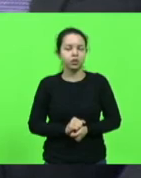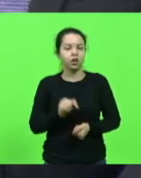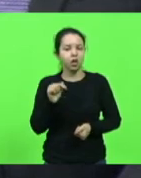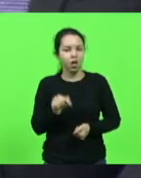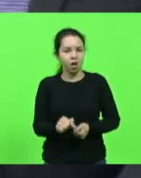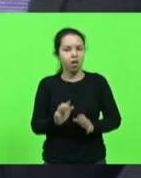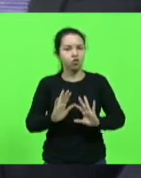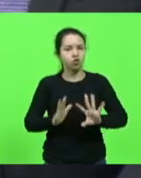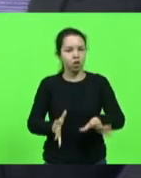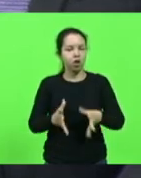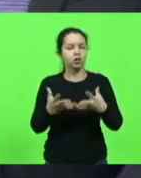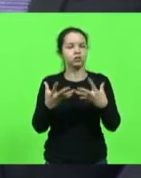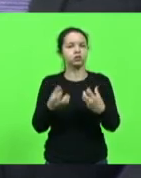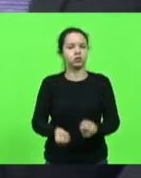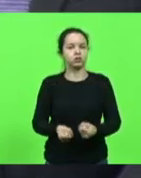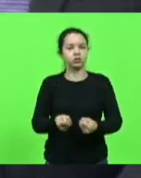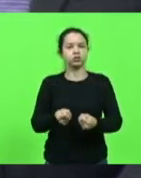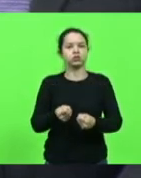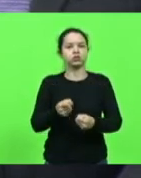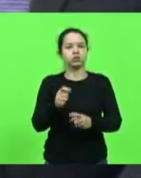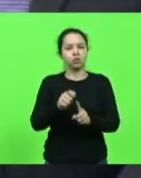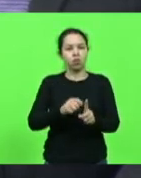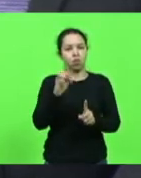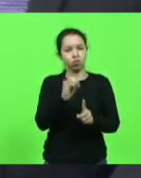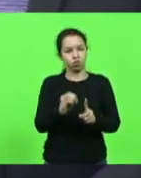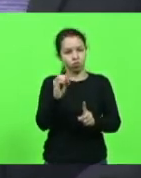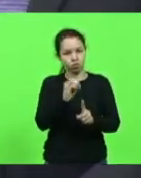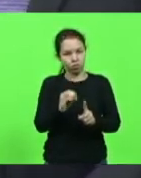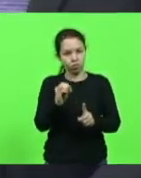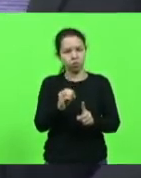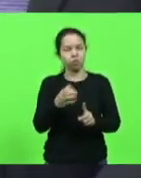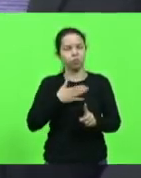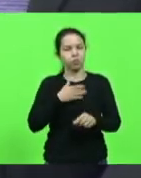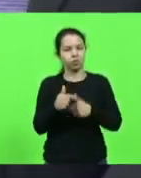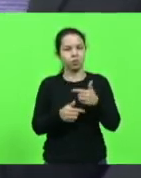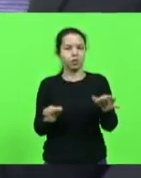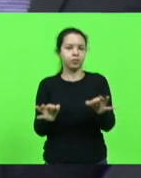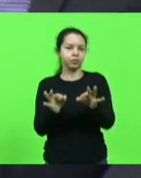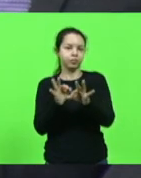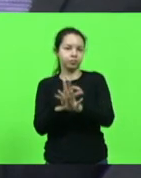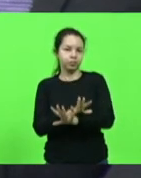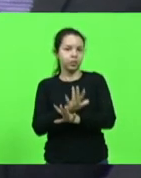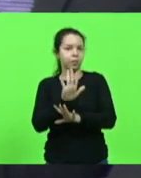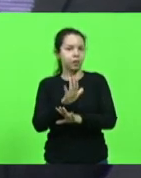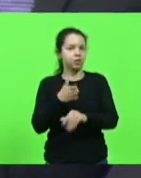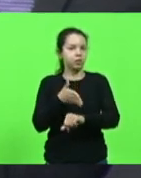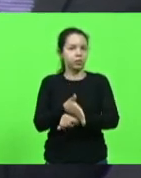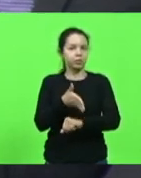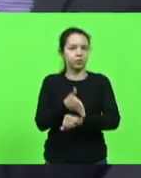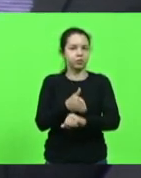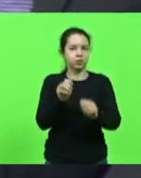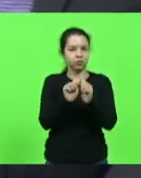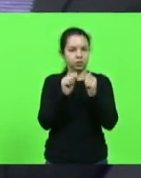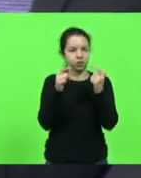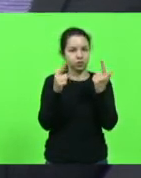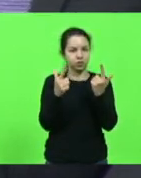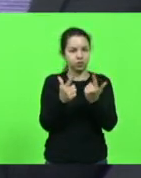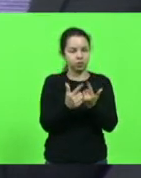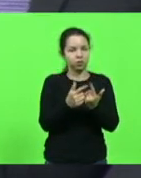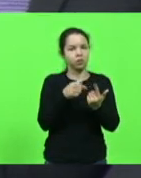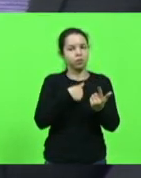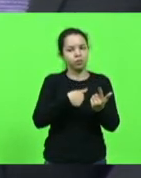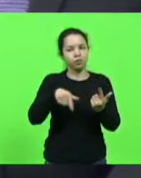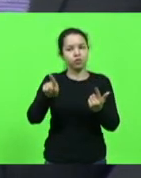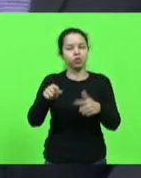em outubro, minha missão tinha sido cumprida, mas eu permaneci na Assembleia e fui trabalhar na